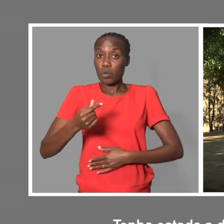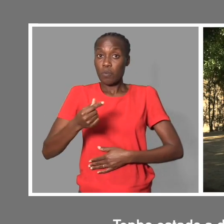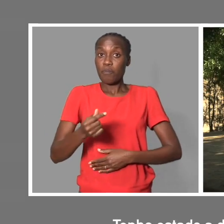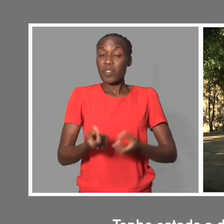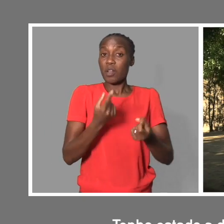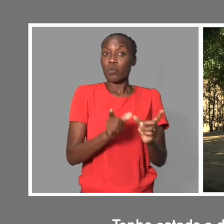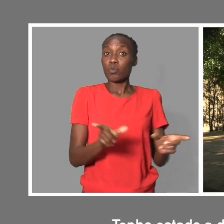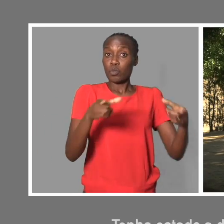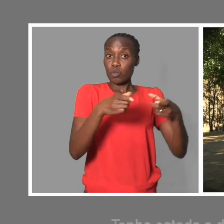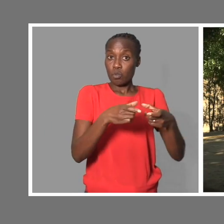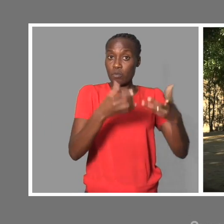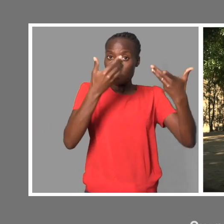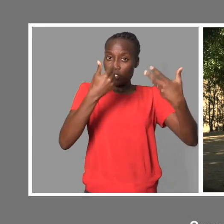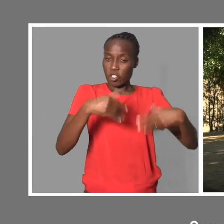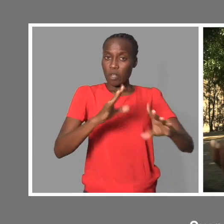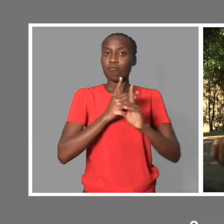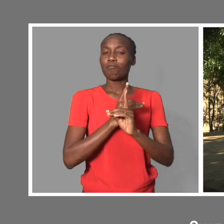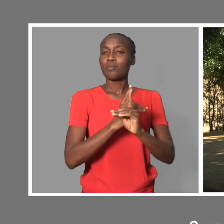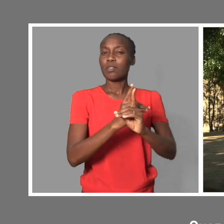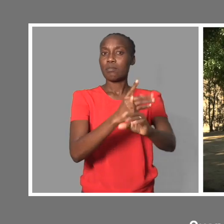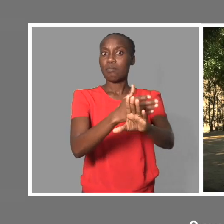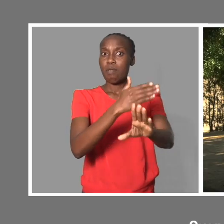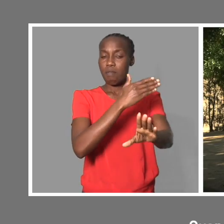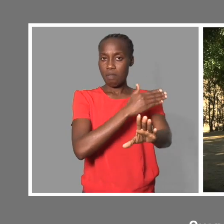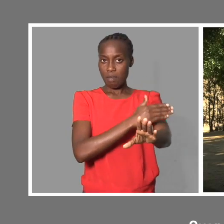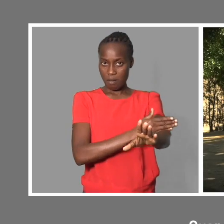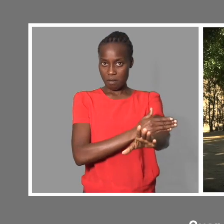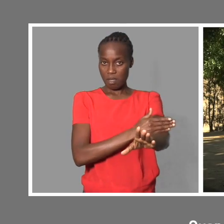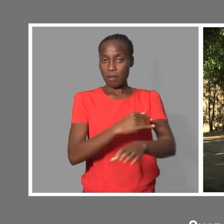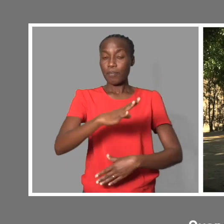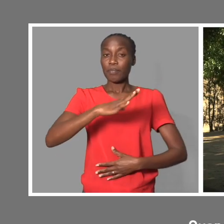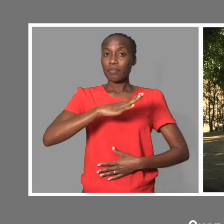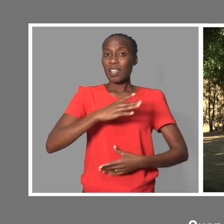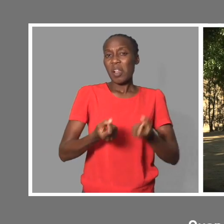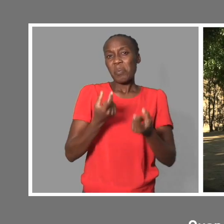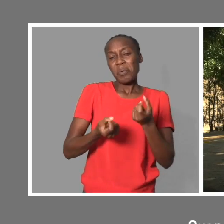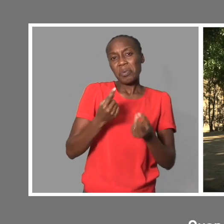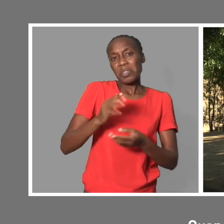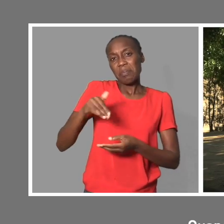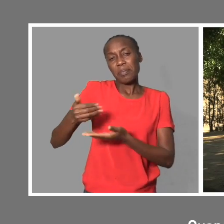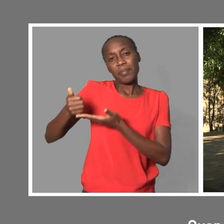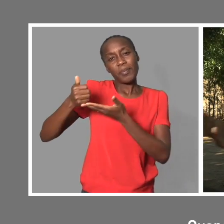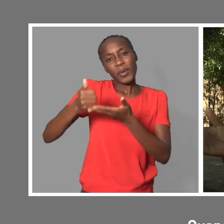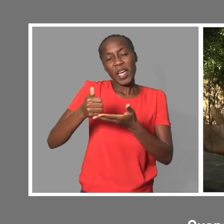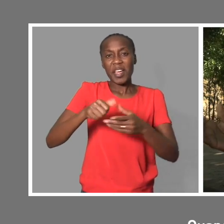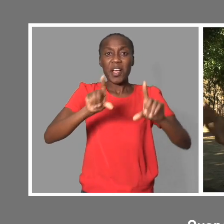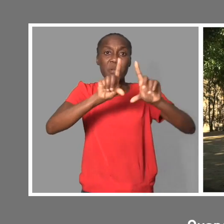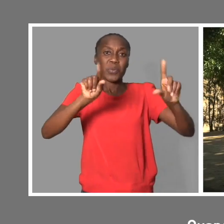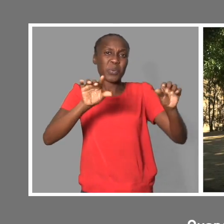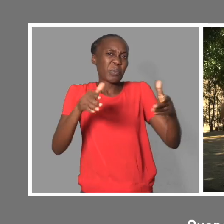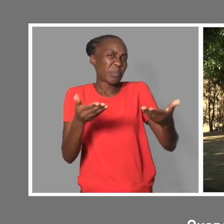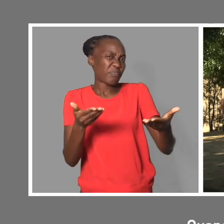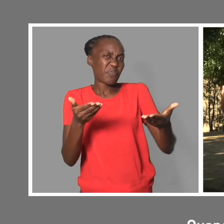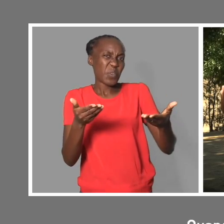onde eu já passei. Eles têm uma certa questão técnica ou